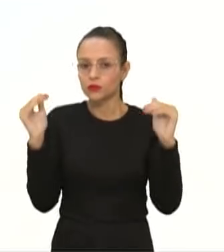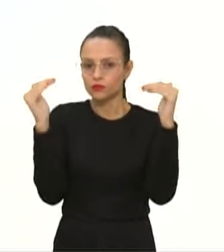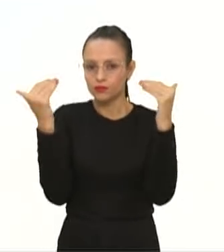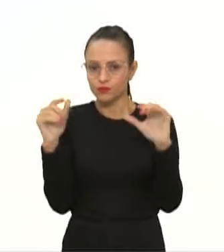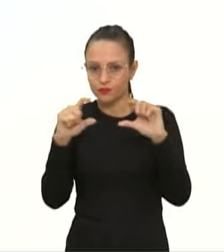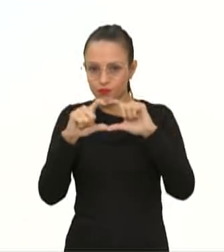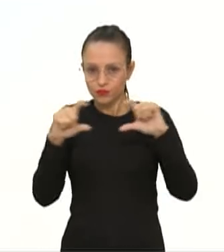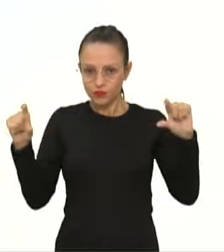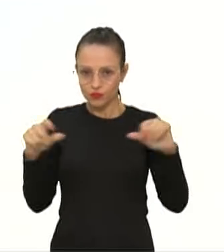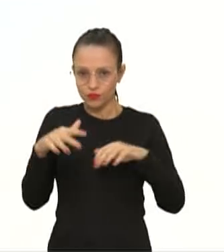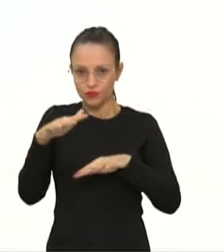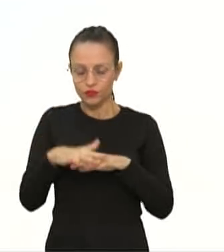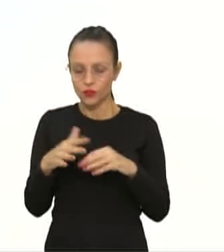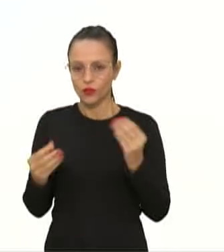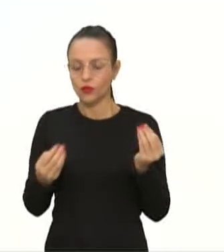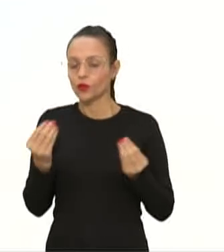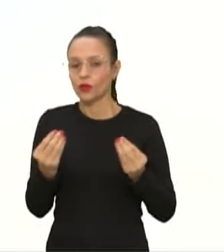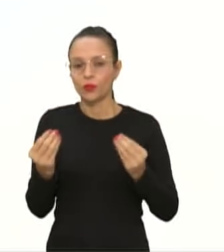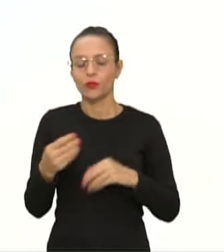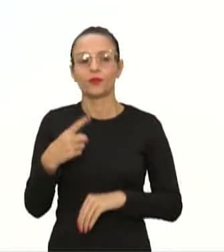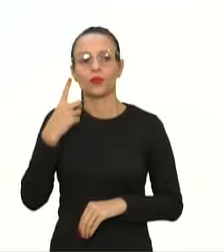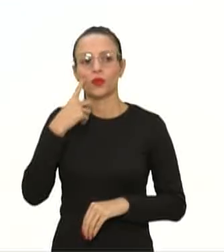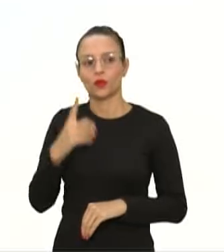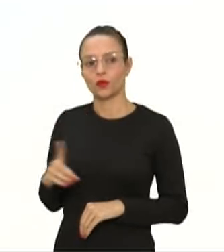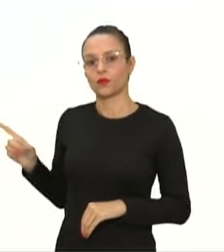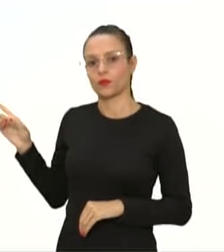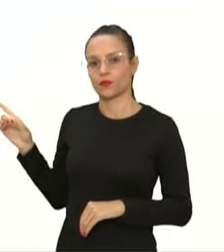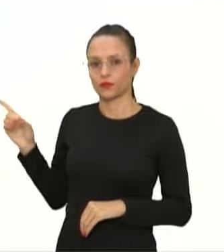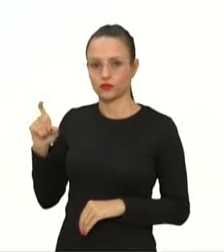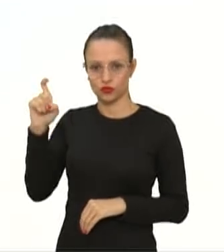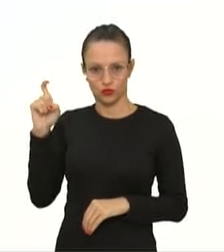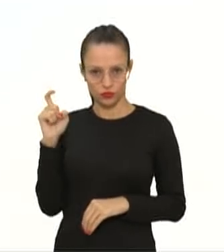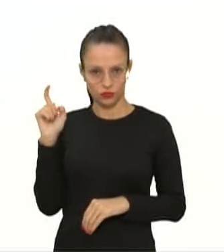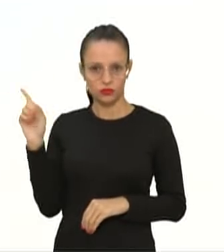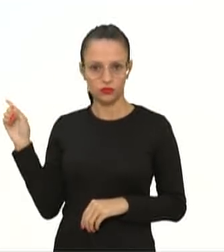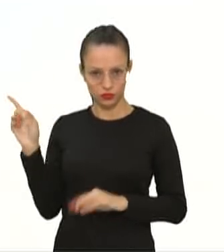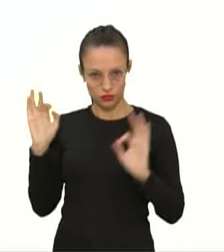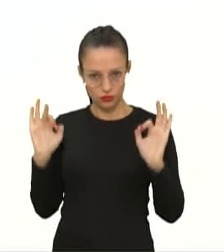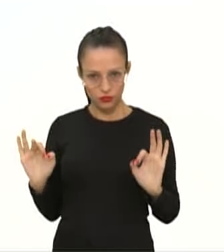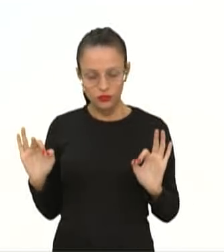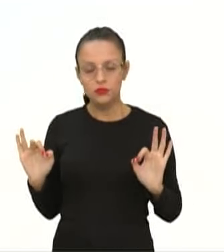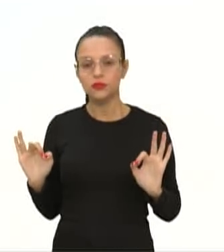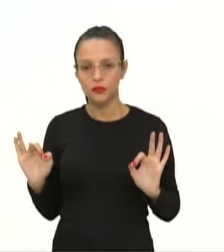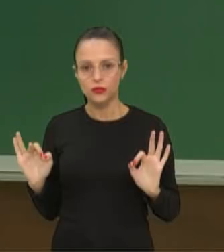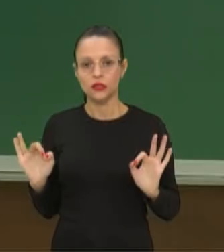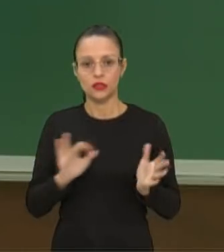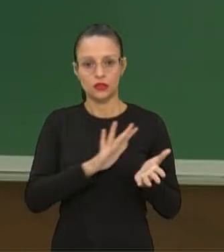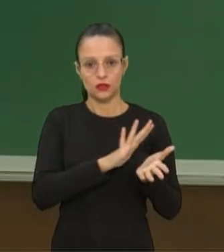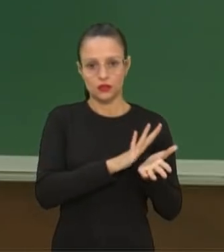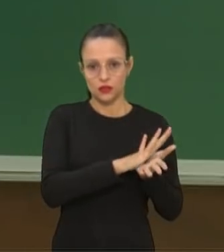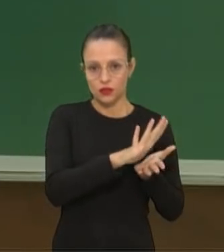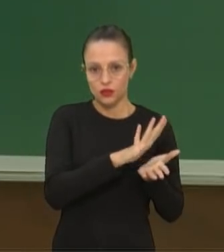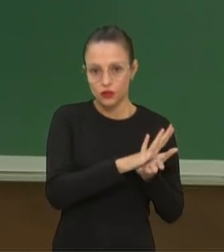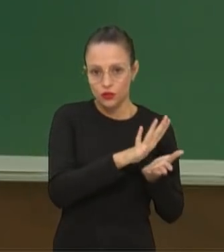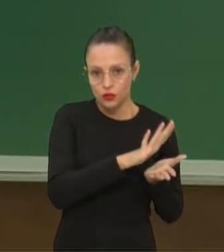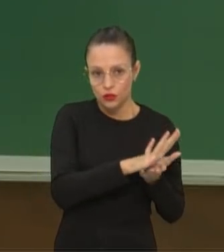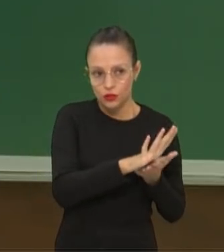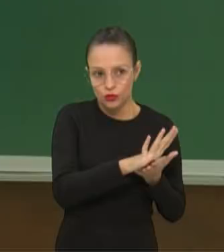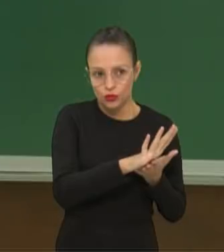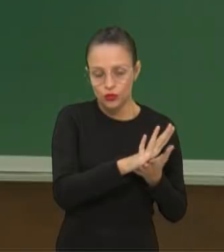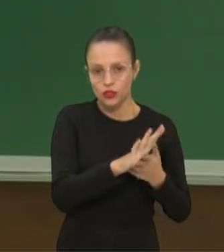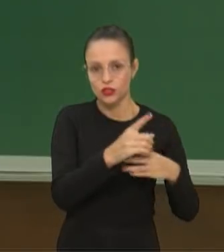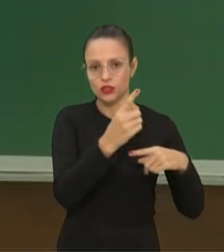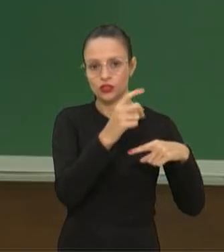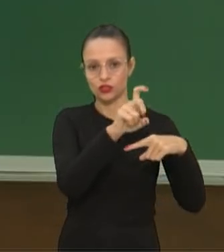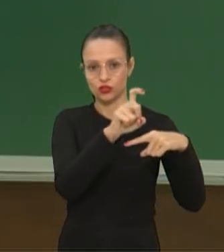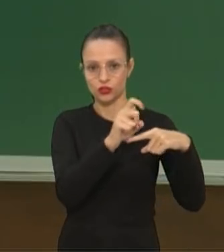equação? Bom, eu tinha essa quantia. Certo? Eu gastei X